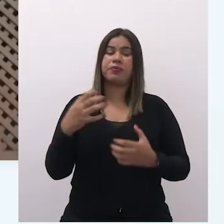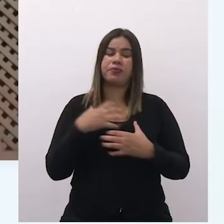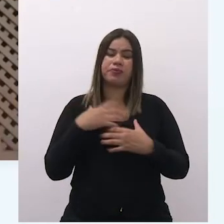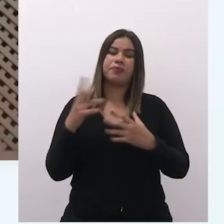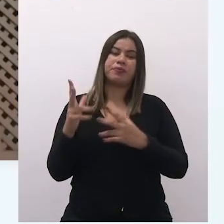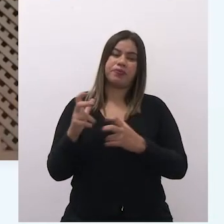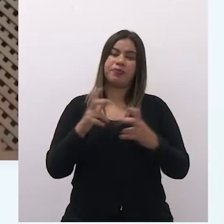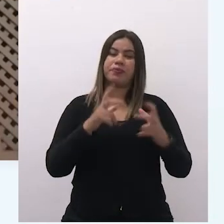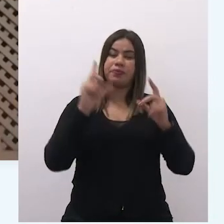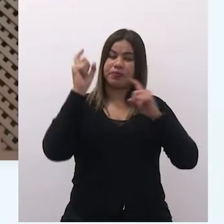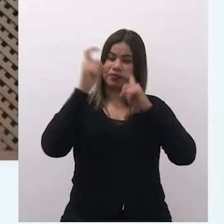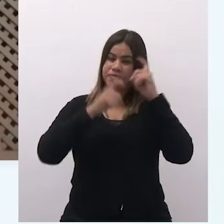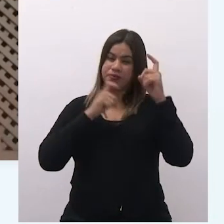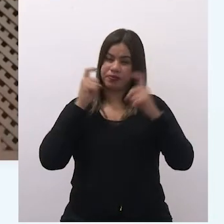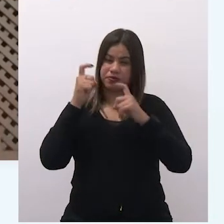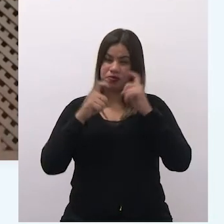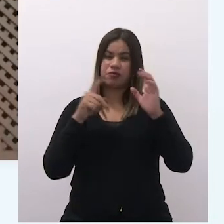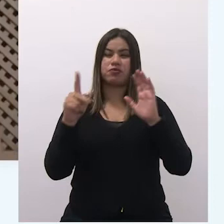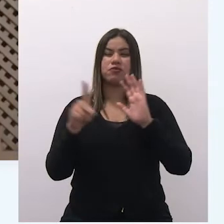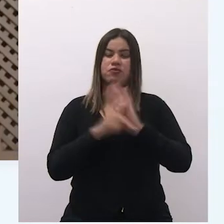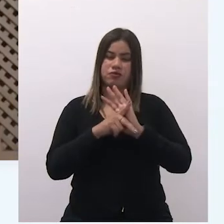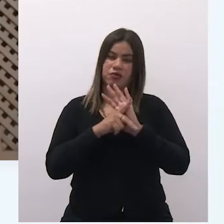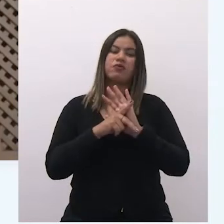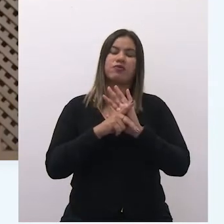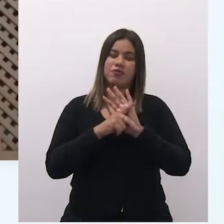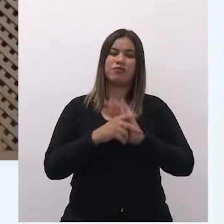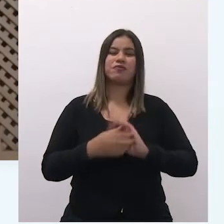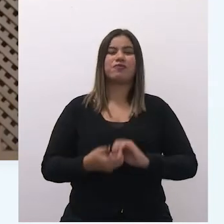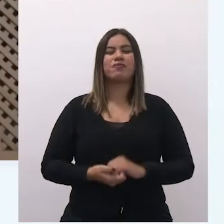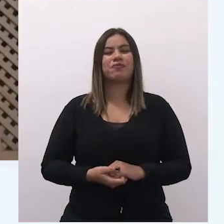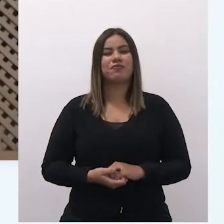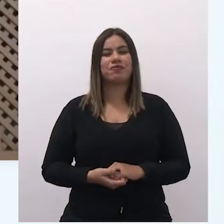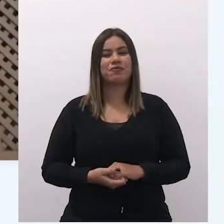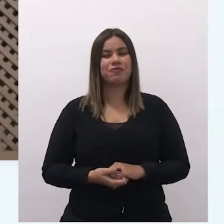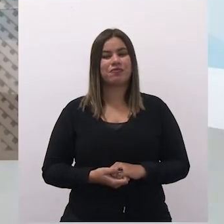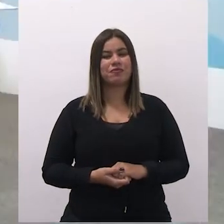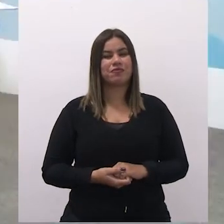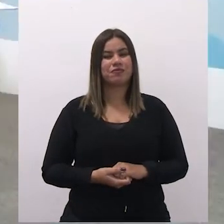uma preocupação, né, com esse ser como um todo.